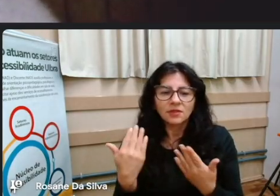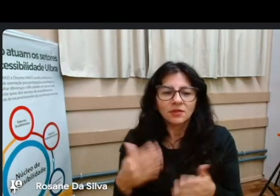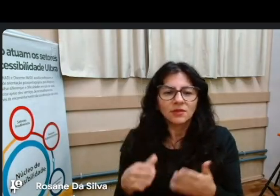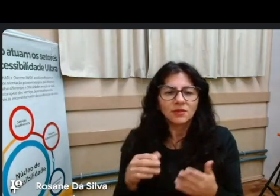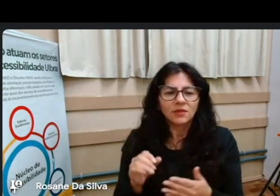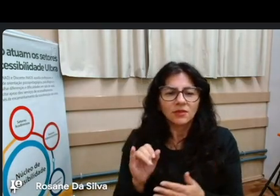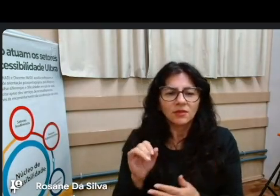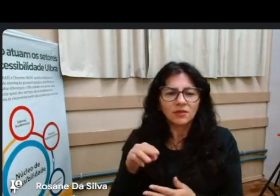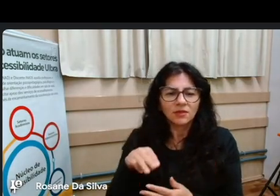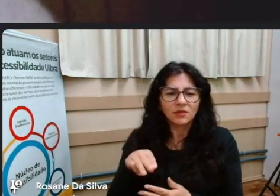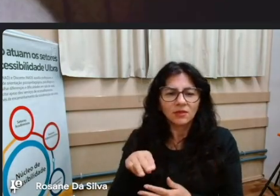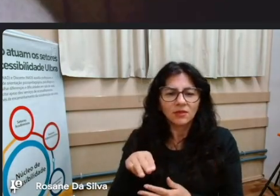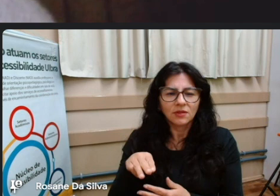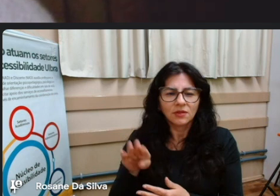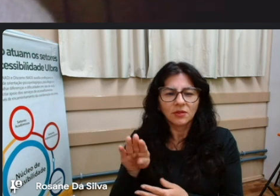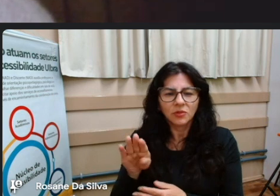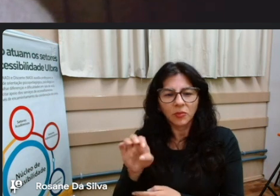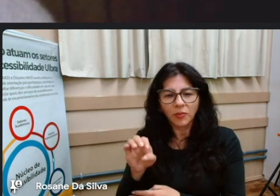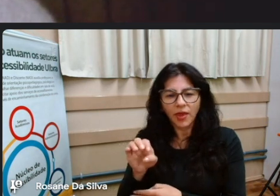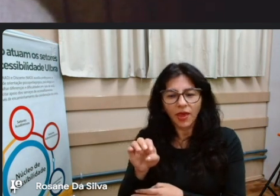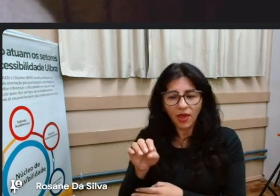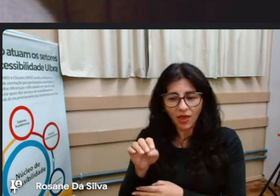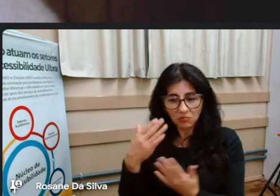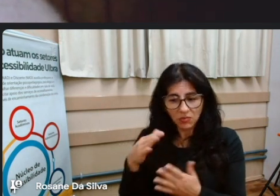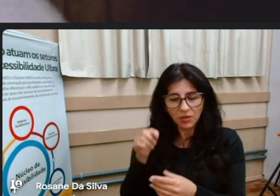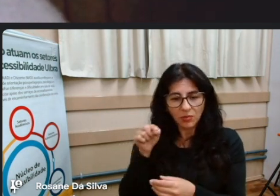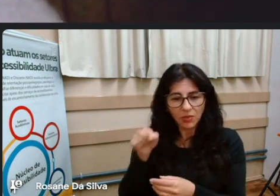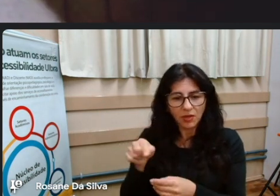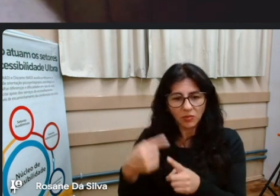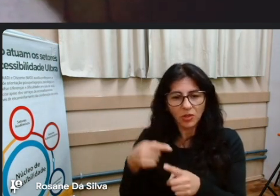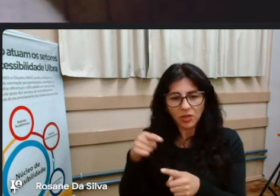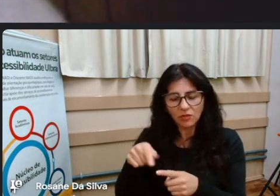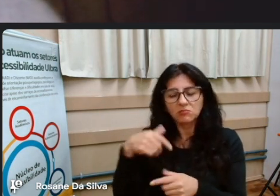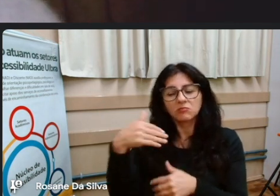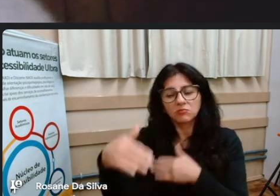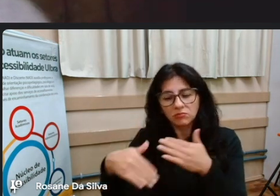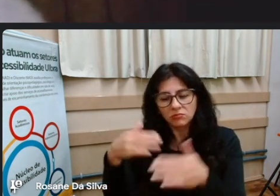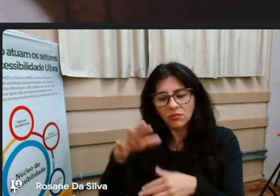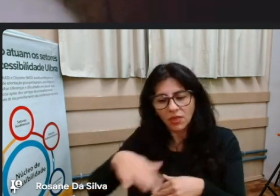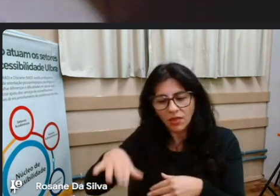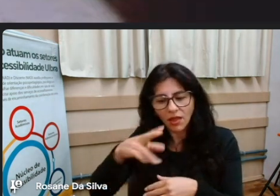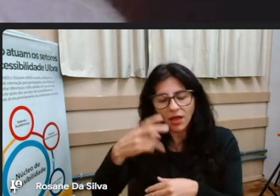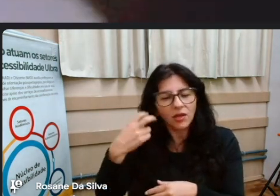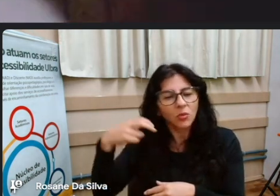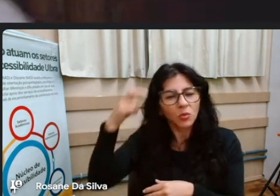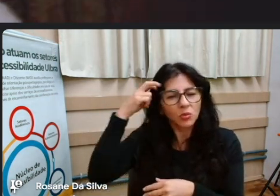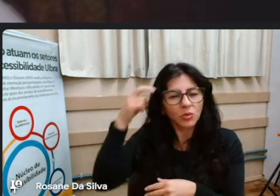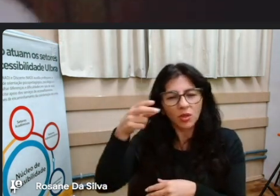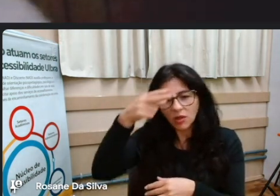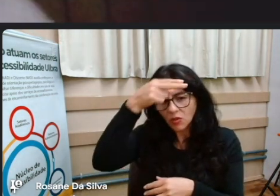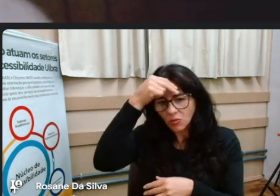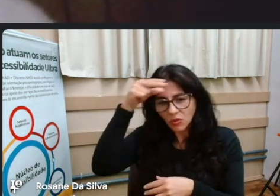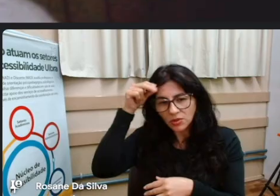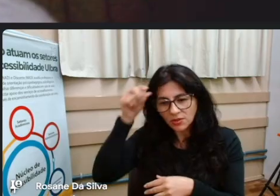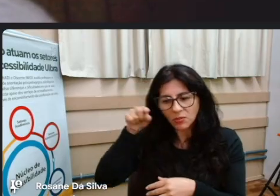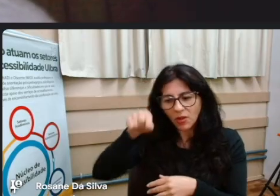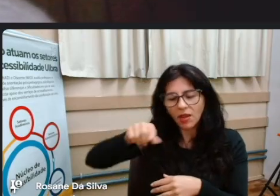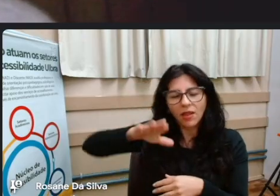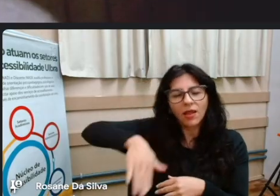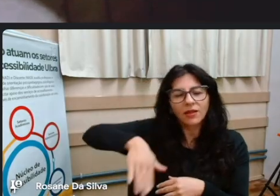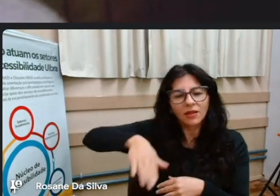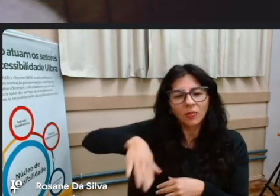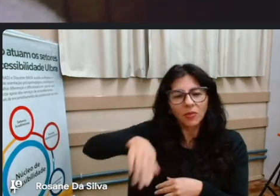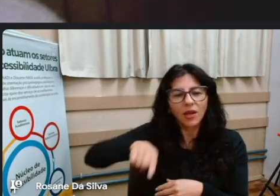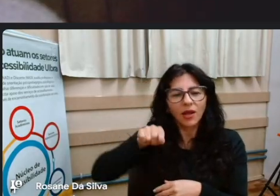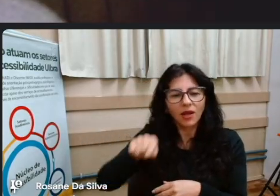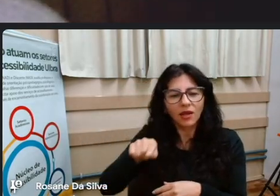disse e parabéns ao Imbé não é que tá se alçando aí nessa nessa área cultural município